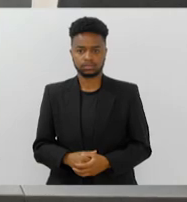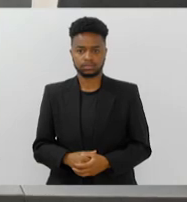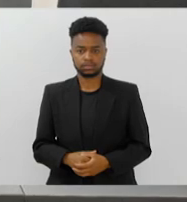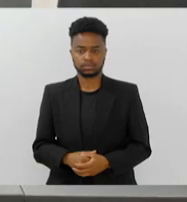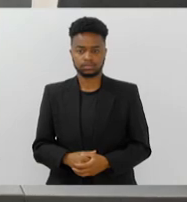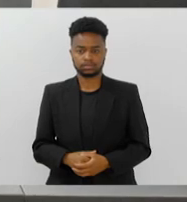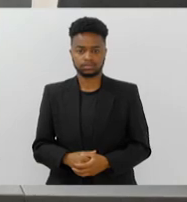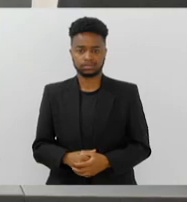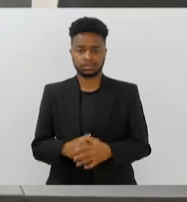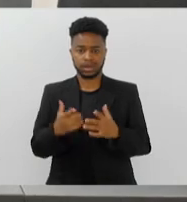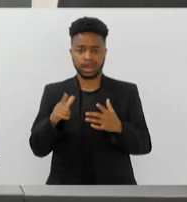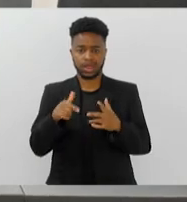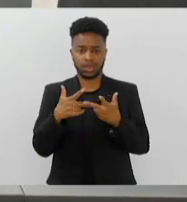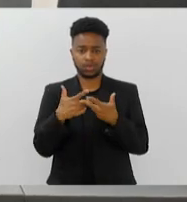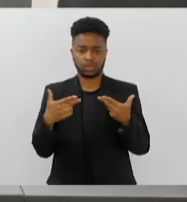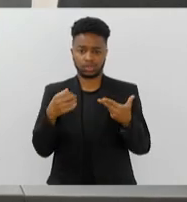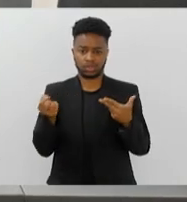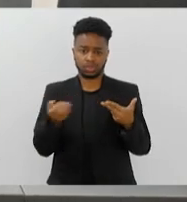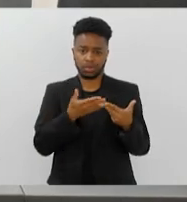inusitado. Né? Olha só.